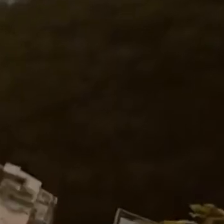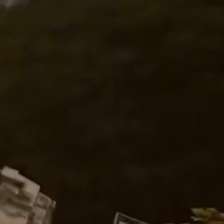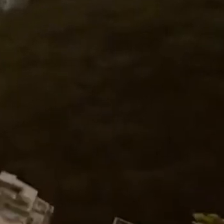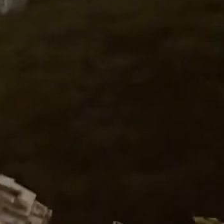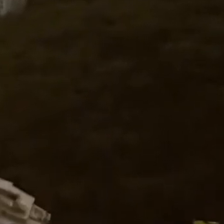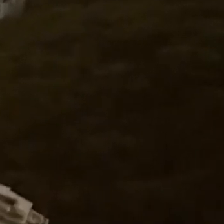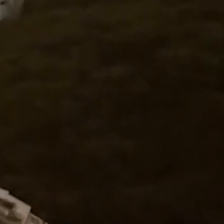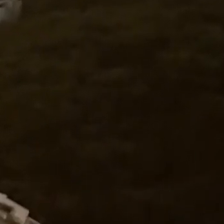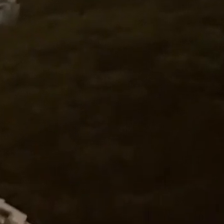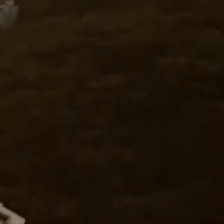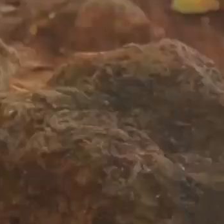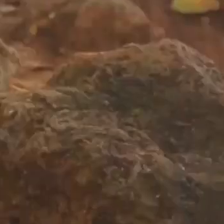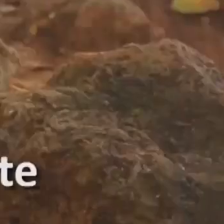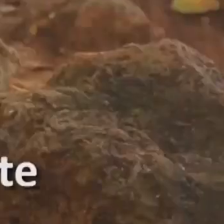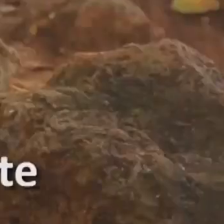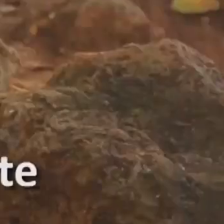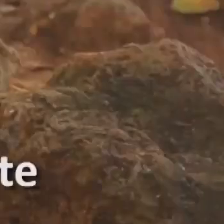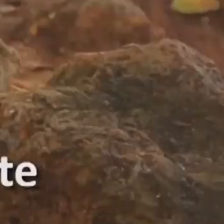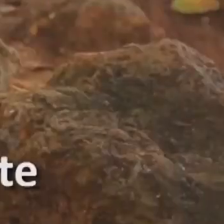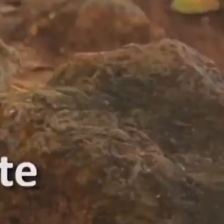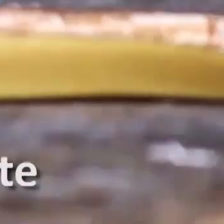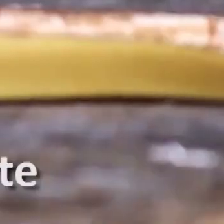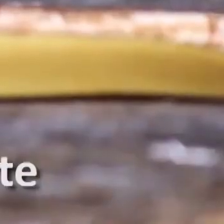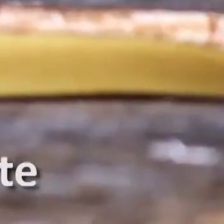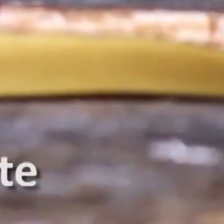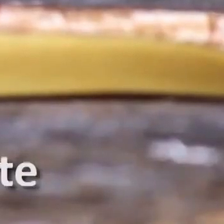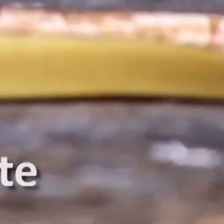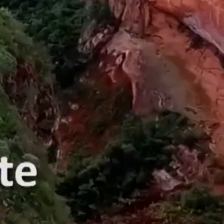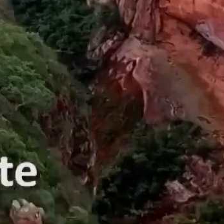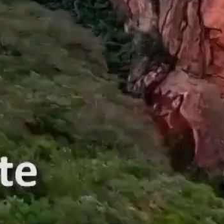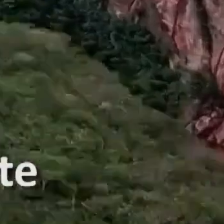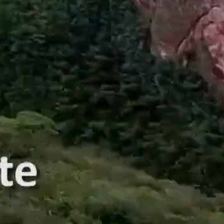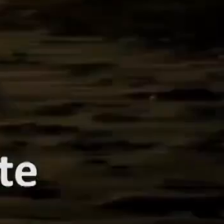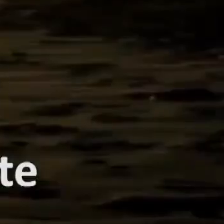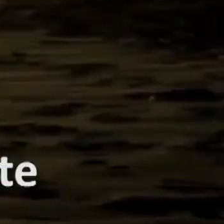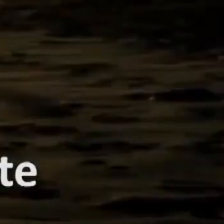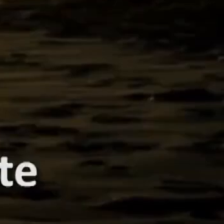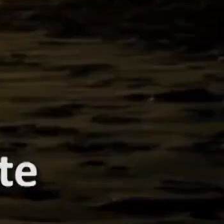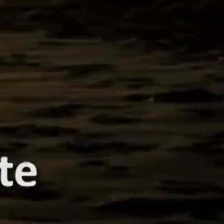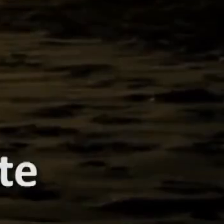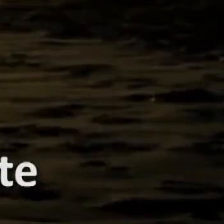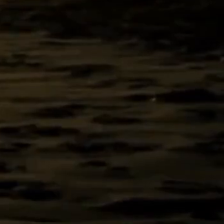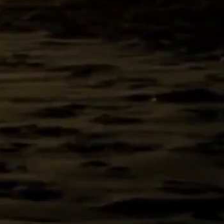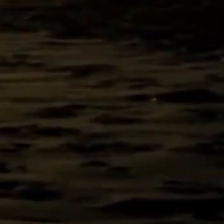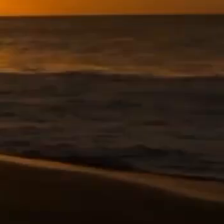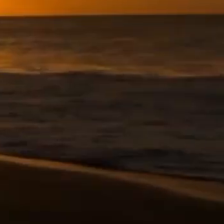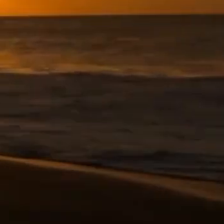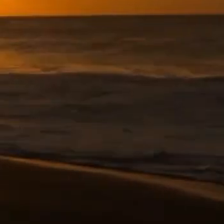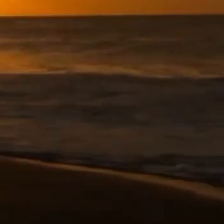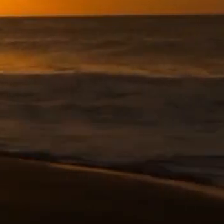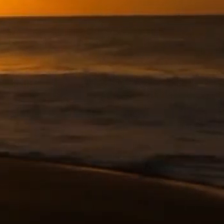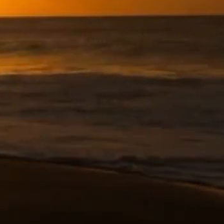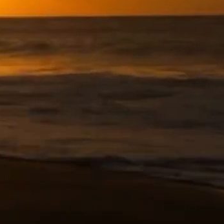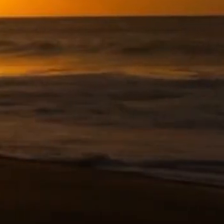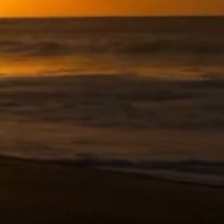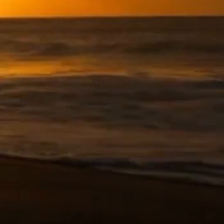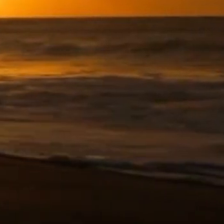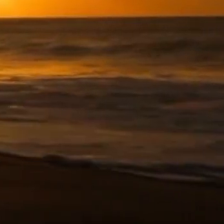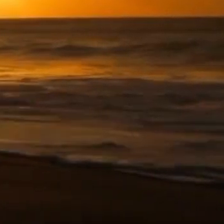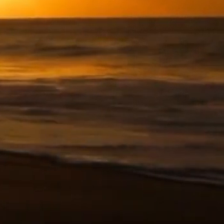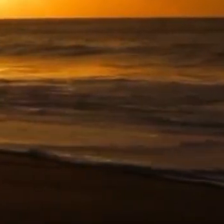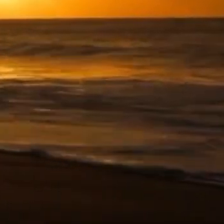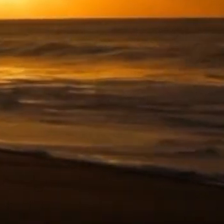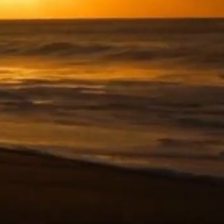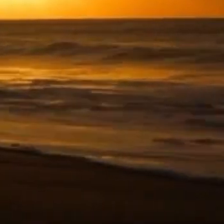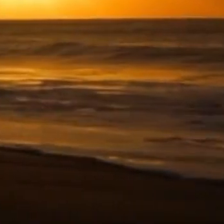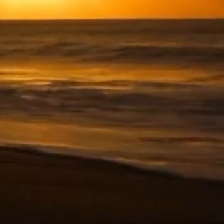ó liberdade, desafia o nosso peito à própria morte. Ó pátria, pátria,